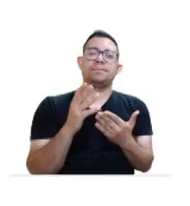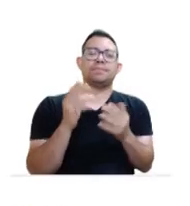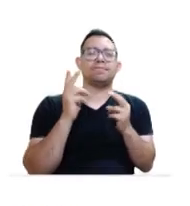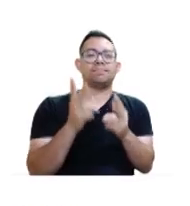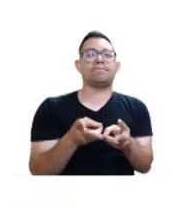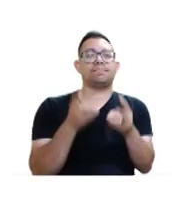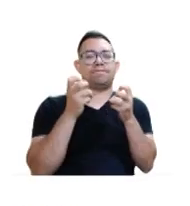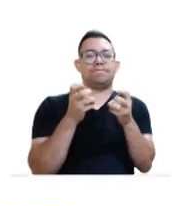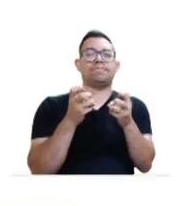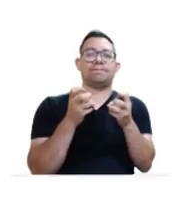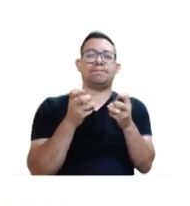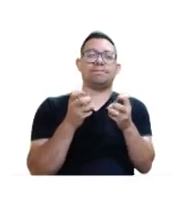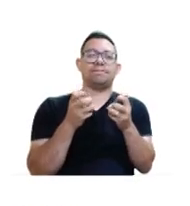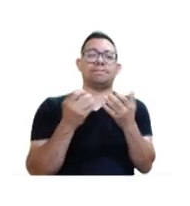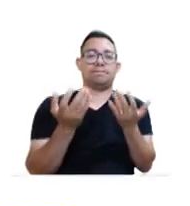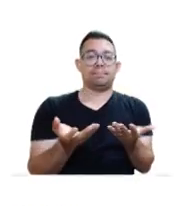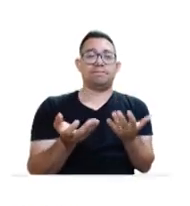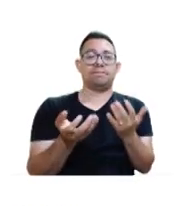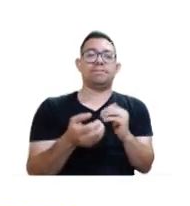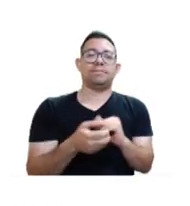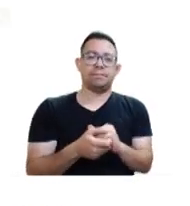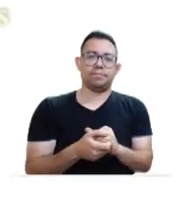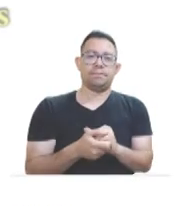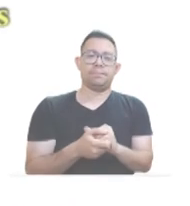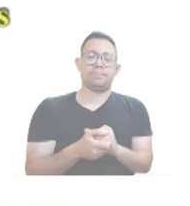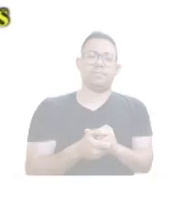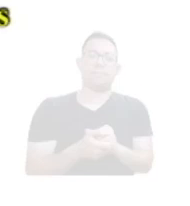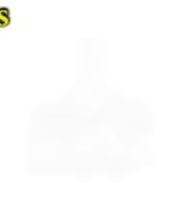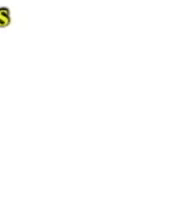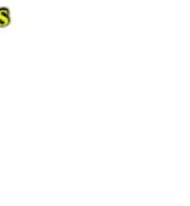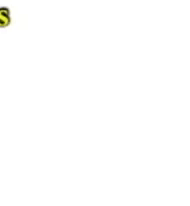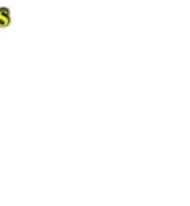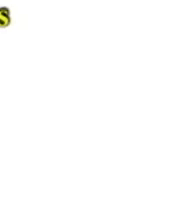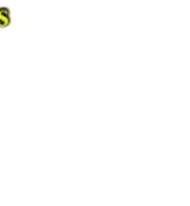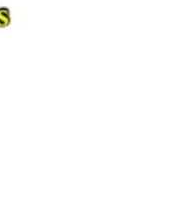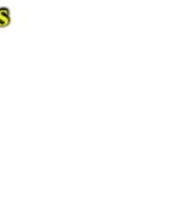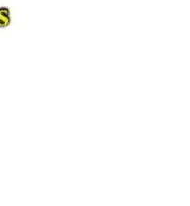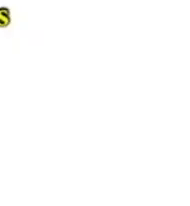17,7% das cidades do Brasil possuíam livrarias.